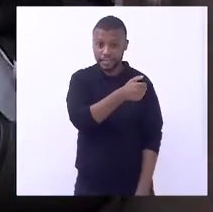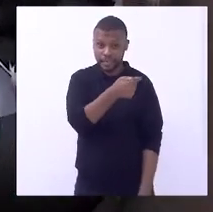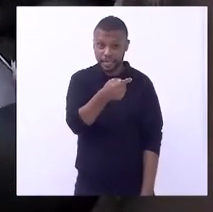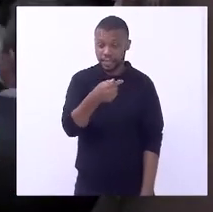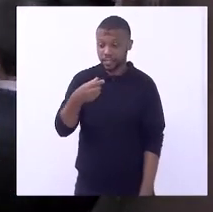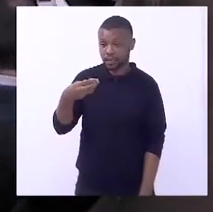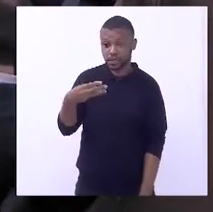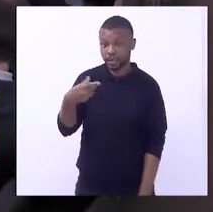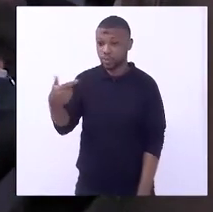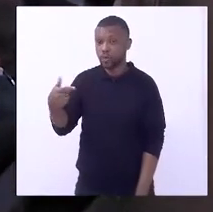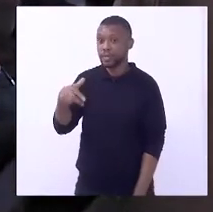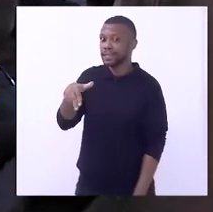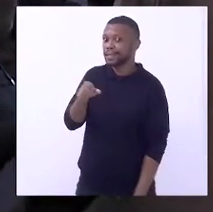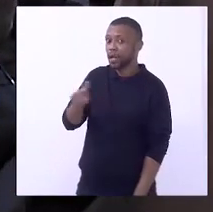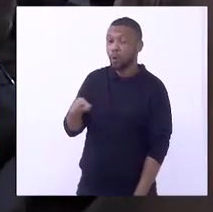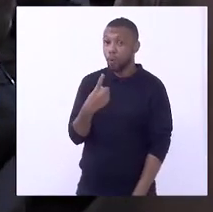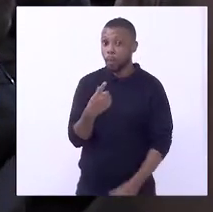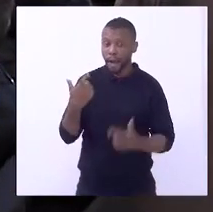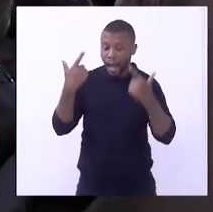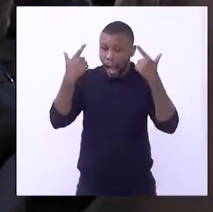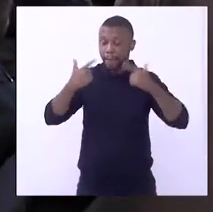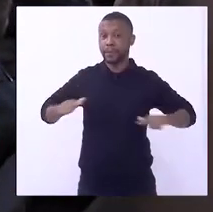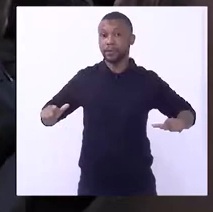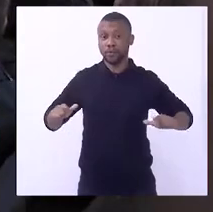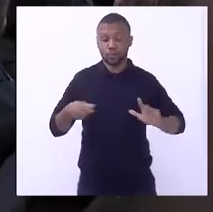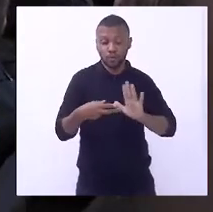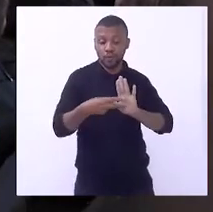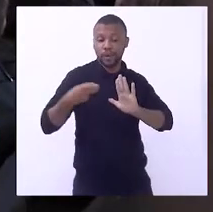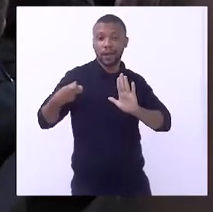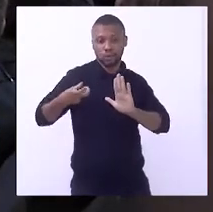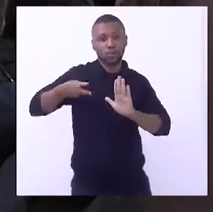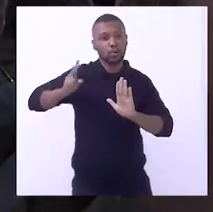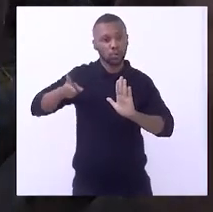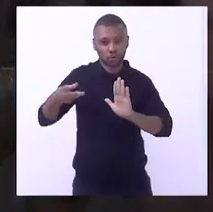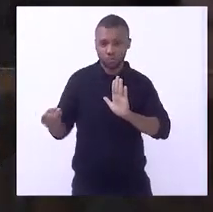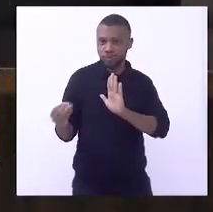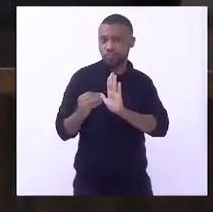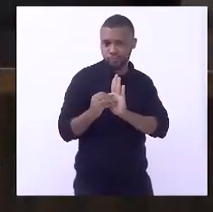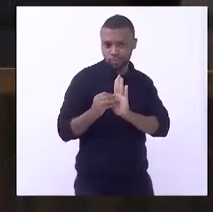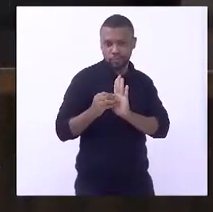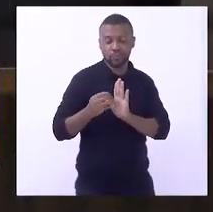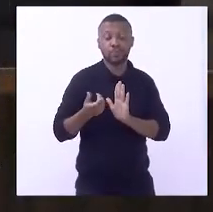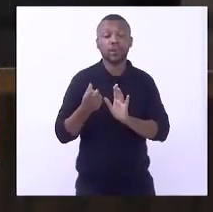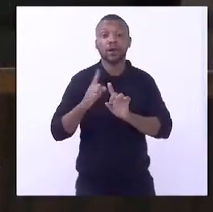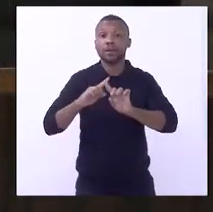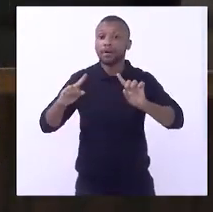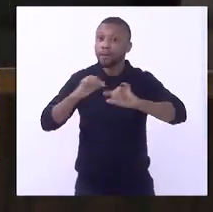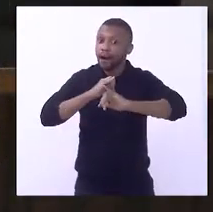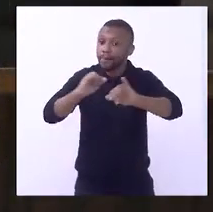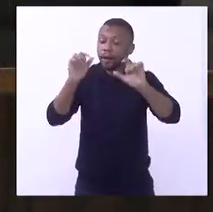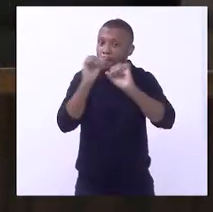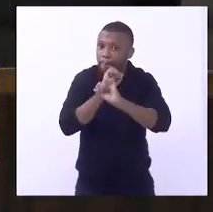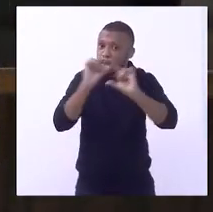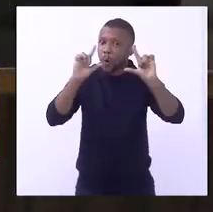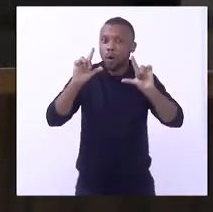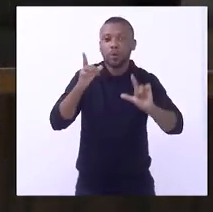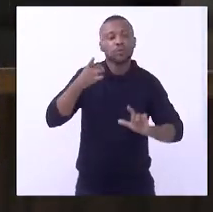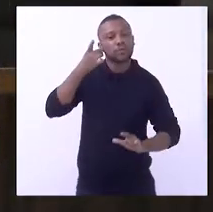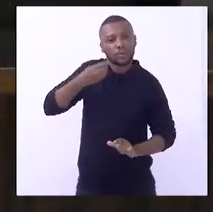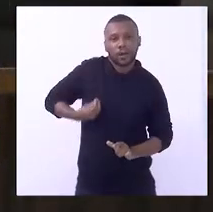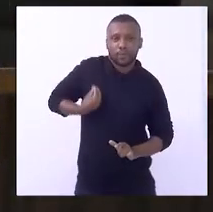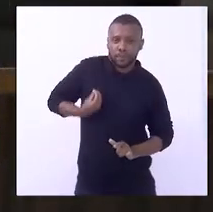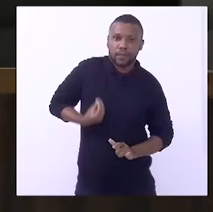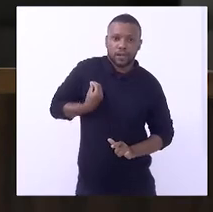uma abstenção. O veto foi mantido. Eu vou chamar a atenção dos presentes para que a gente possa,